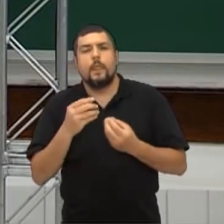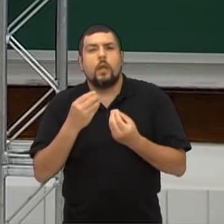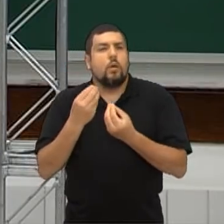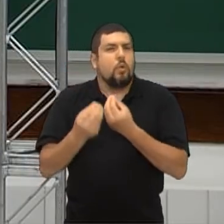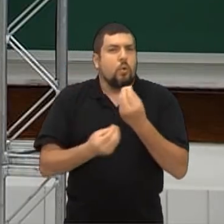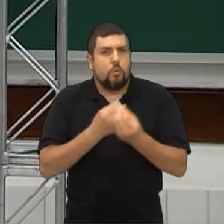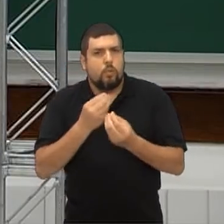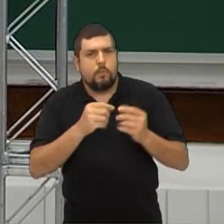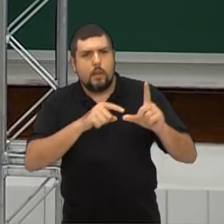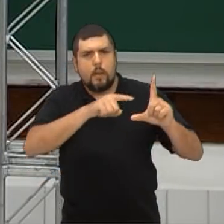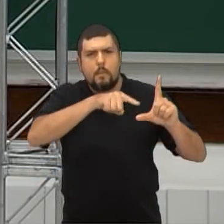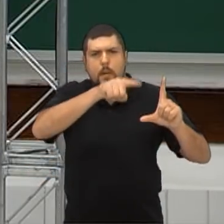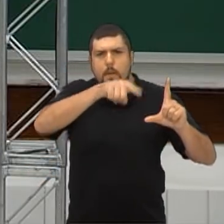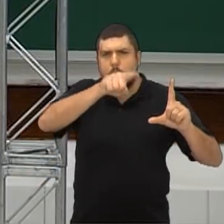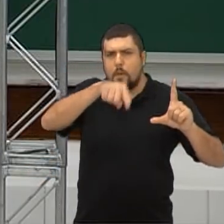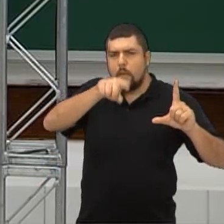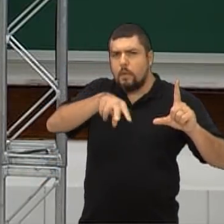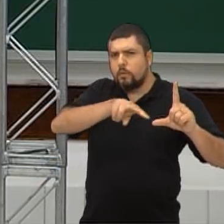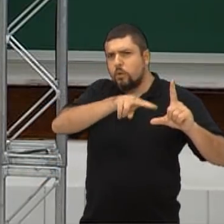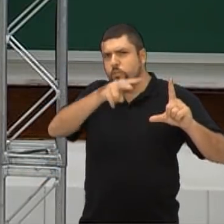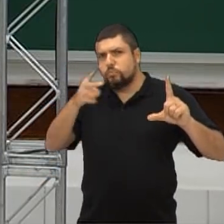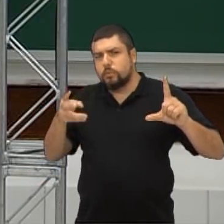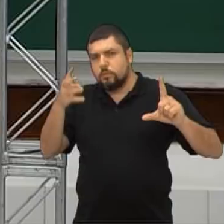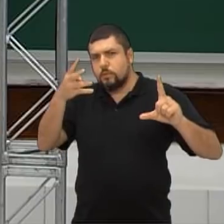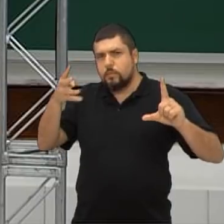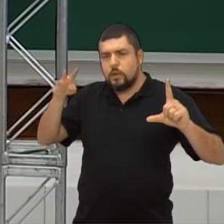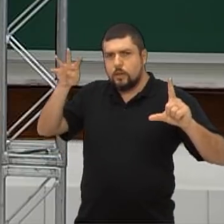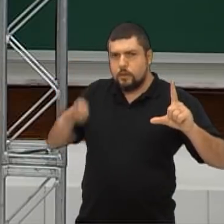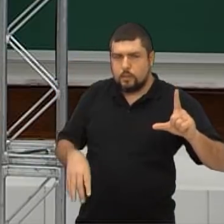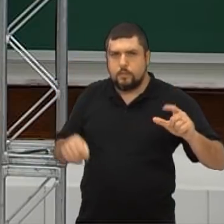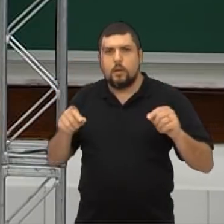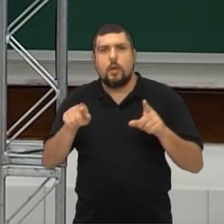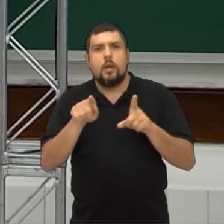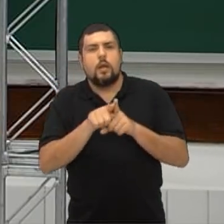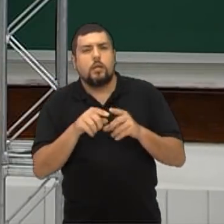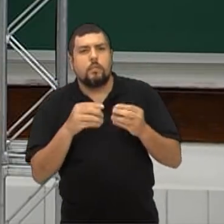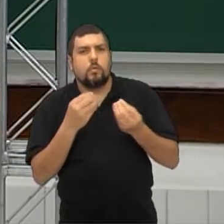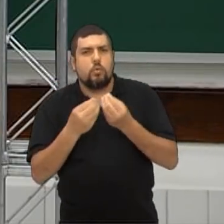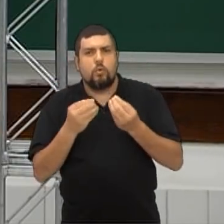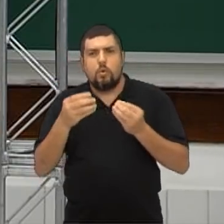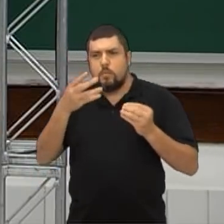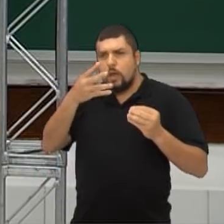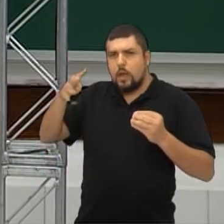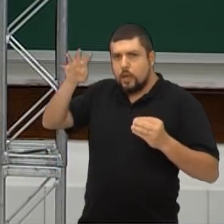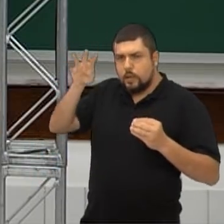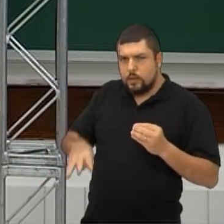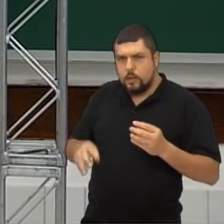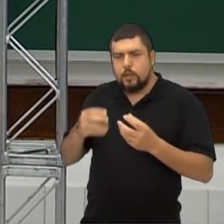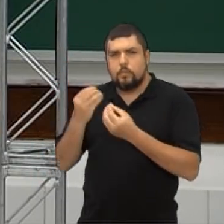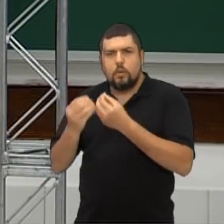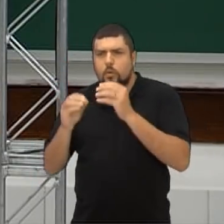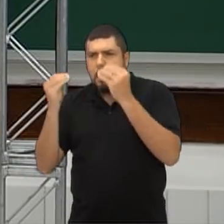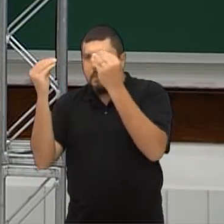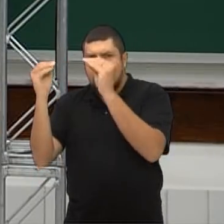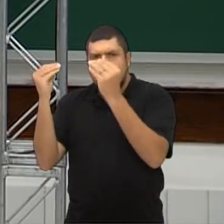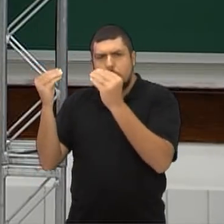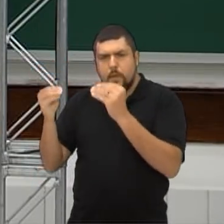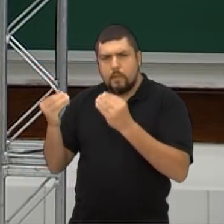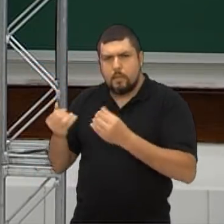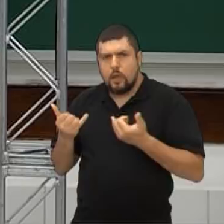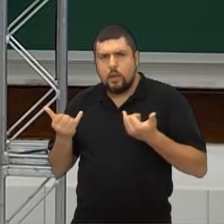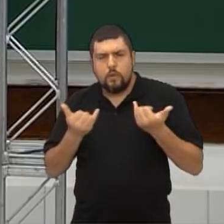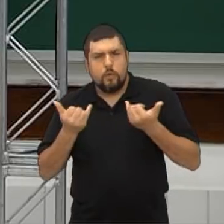do nosso gráfico, a construção de um gráfico de barras, a construção da nossa tabela, a gente reviu, a gente retomou a construção da nossa